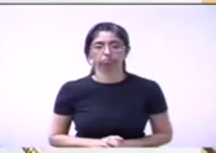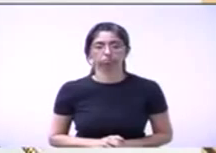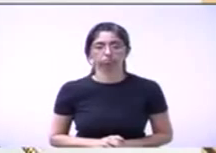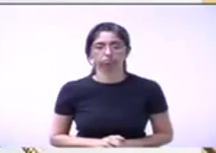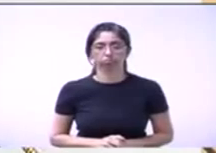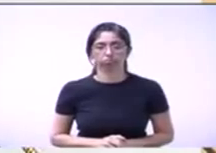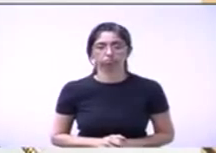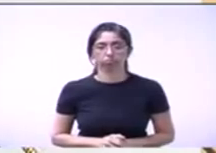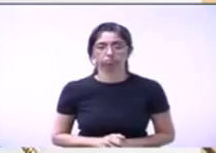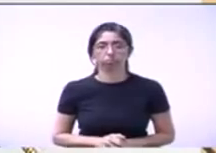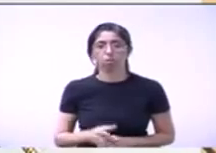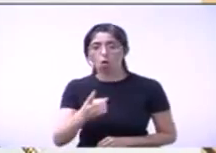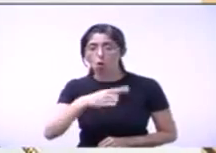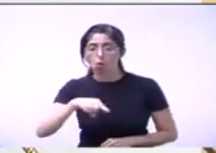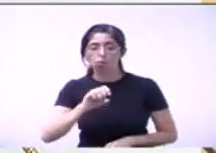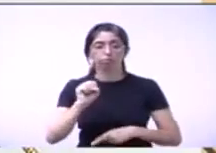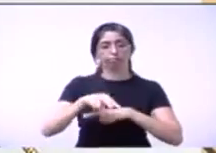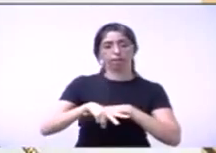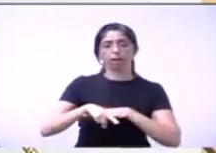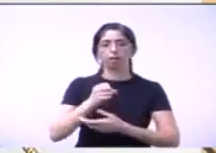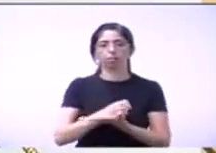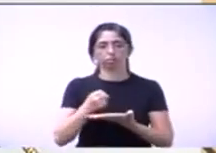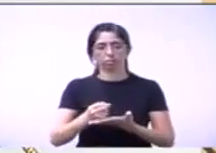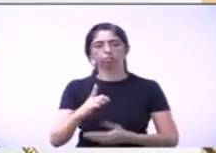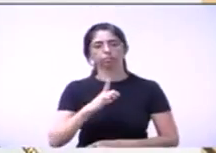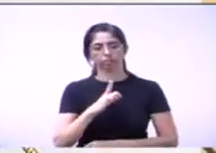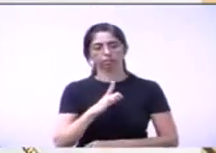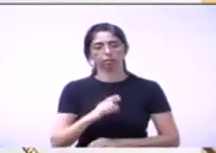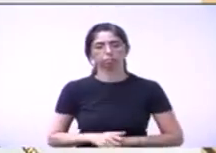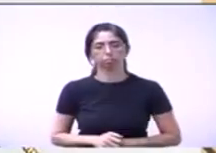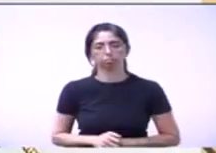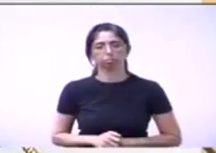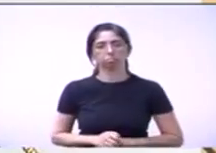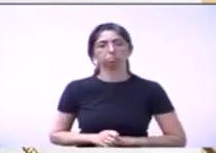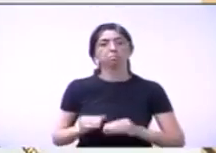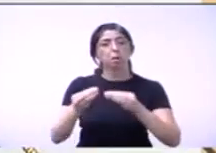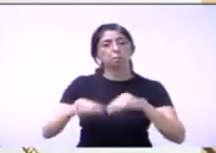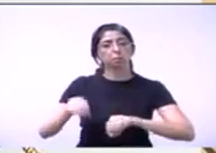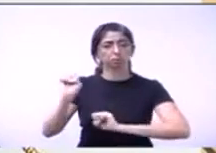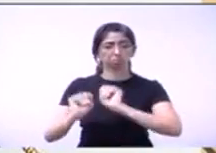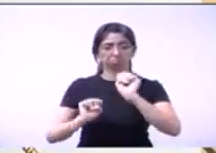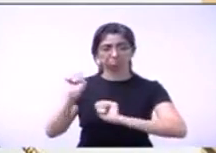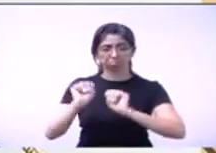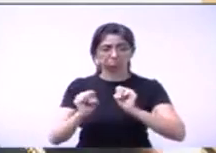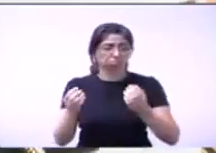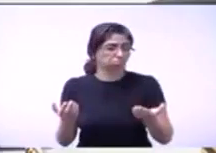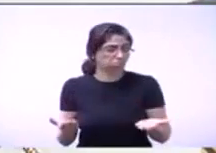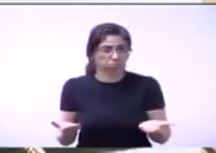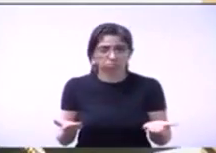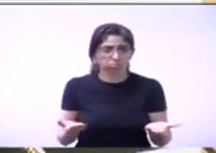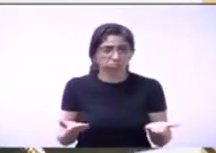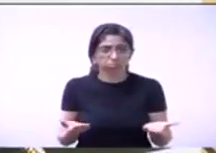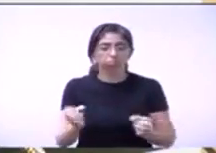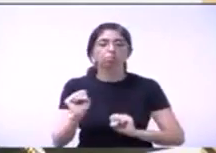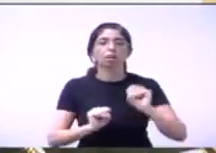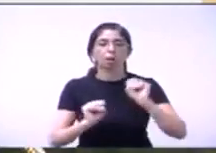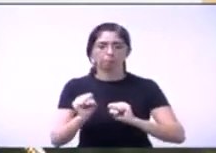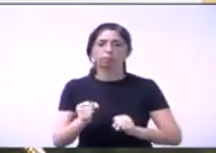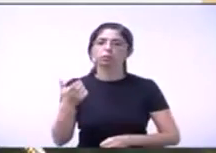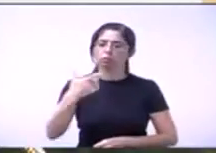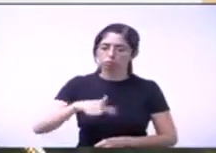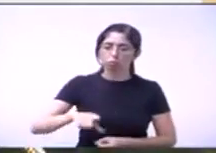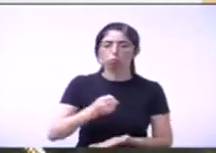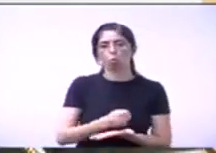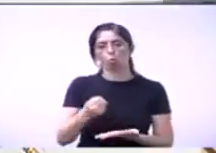positivo, vocês estão empregados. Poderia dar prejuízo para a empresa? De jeito nenhum. A empresa, ela contratando o cidadão aqui